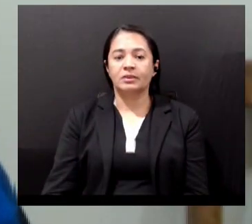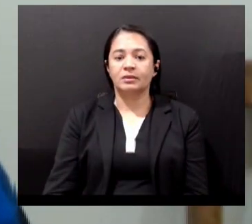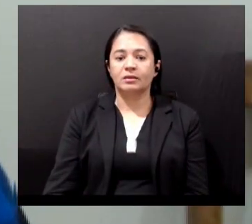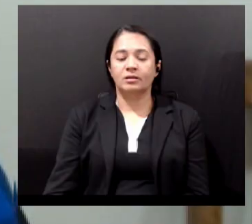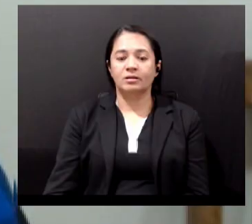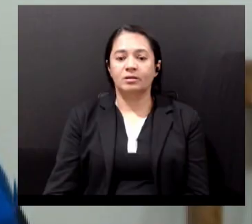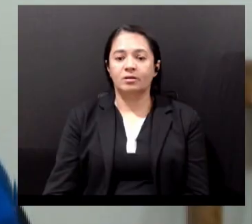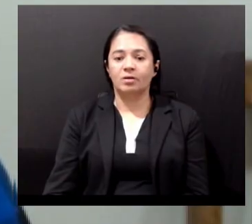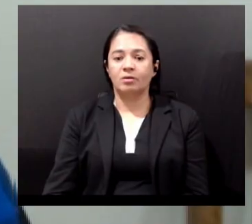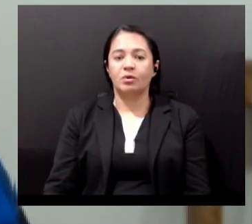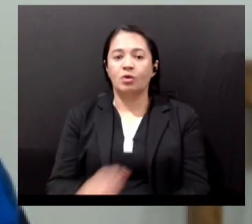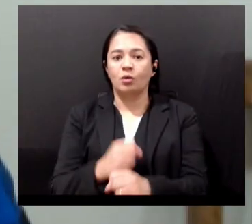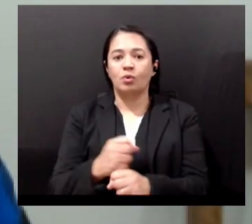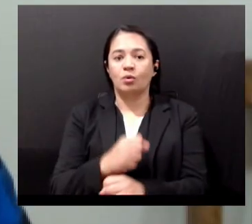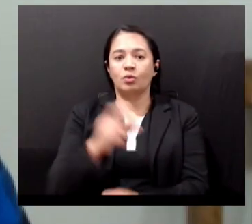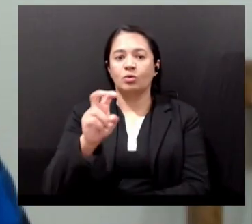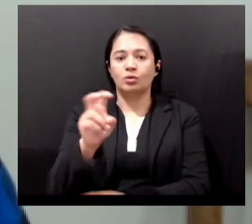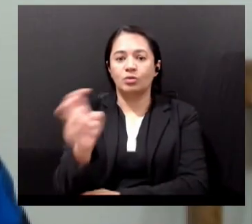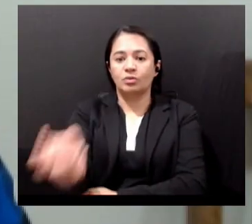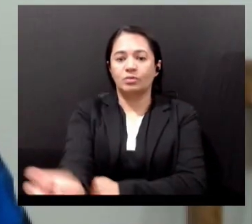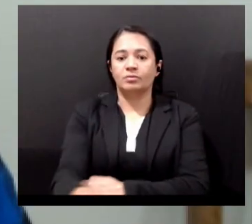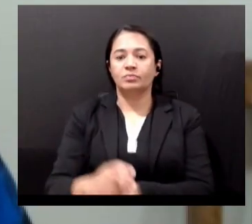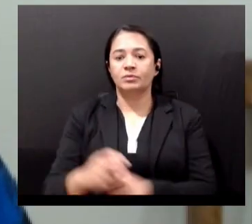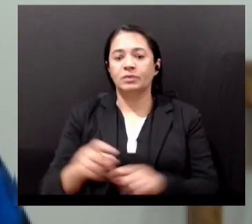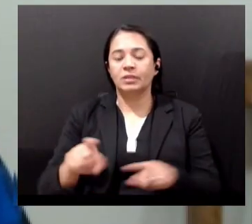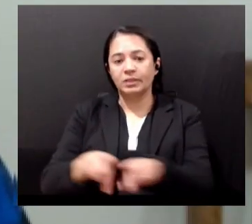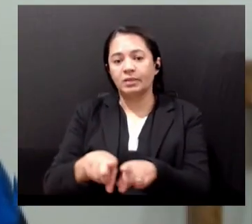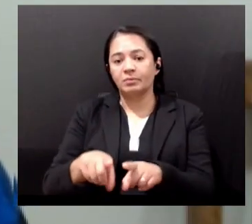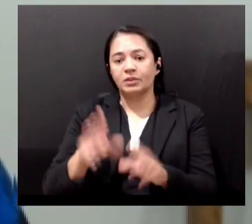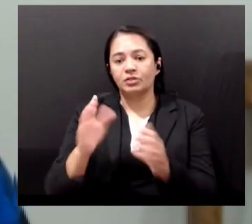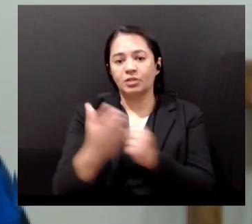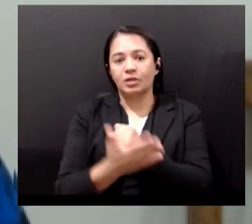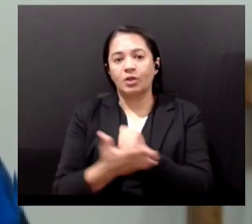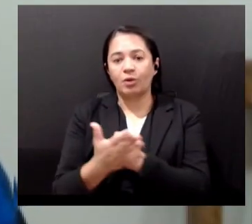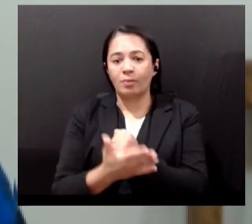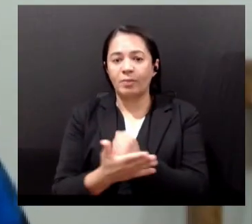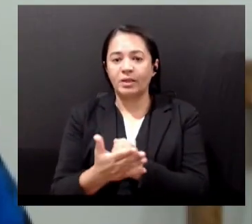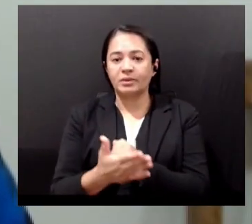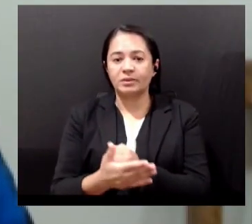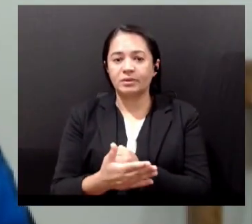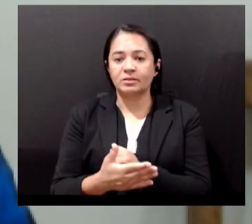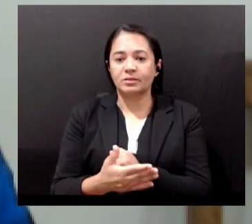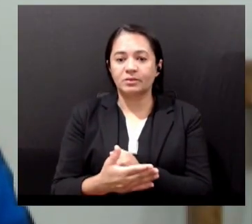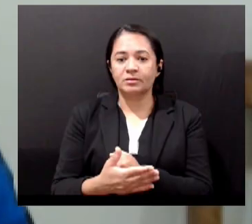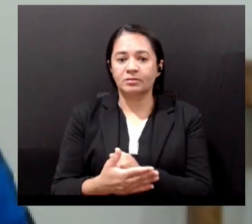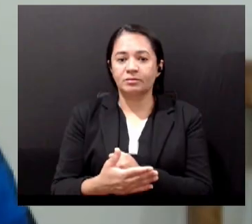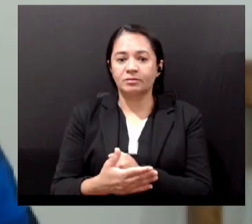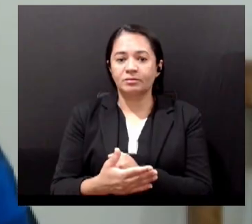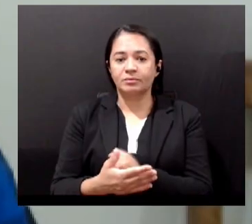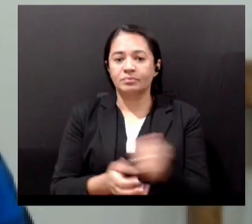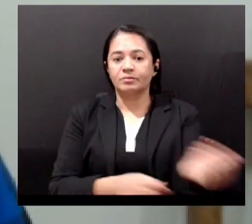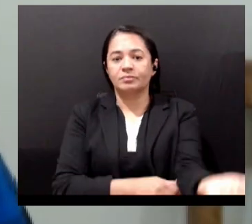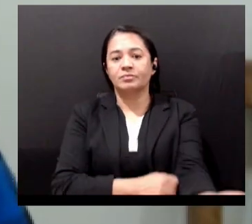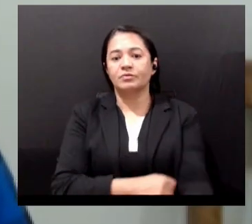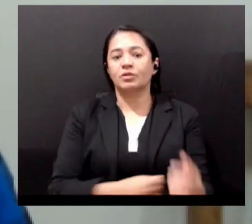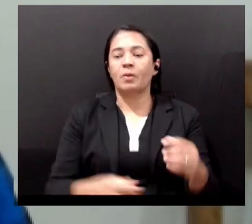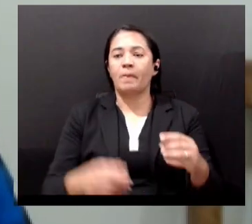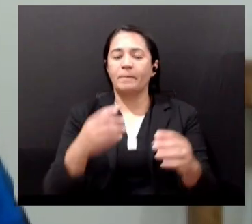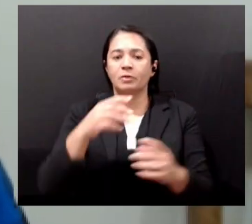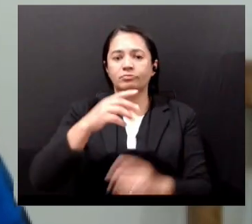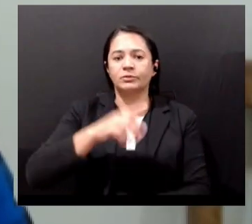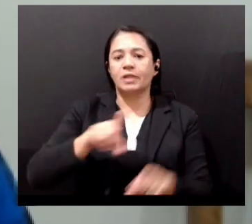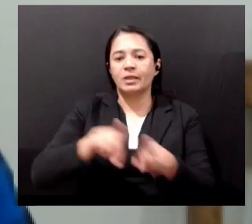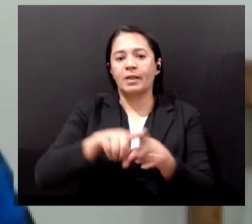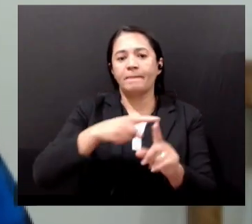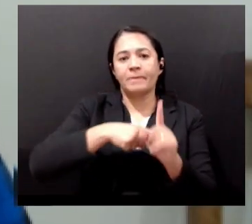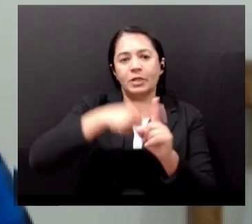planejamento para 5 anos ou um tempo além disso, com base em dados climáticos,